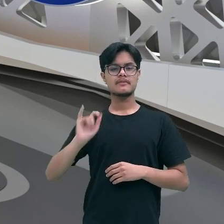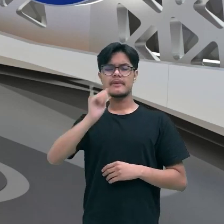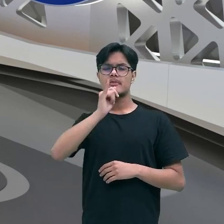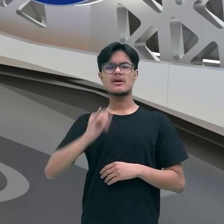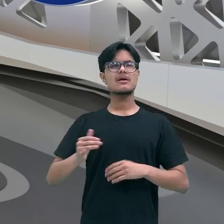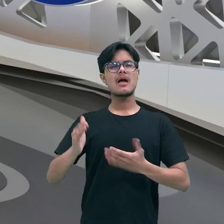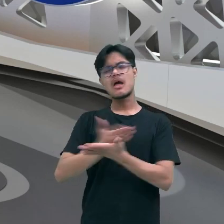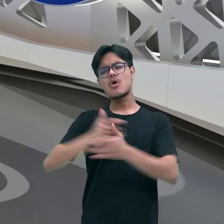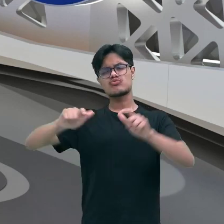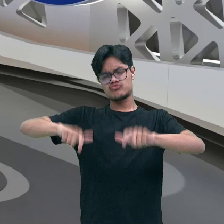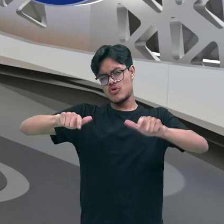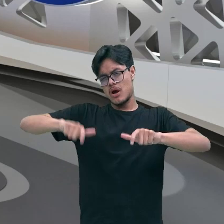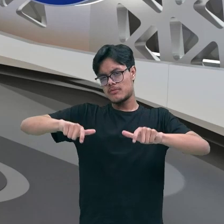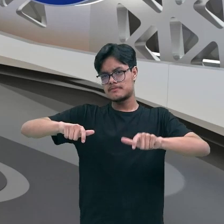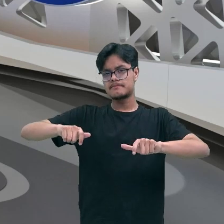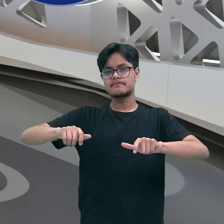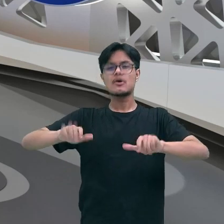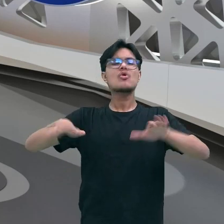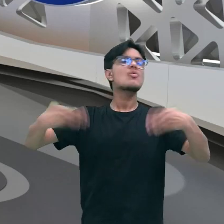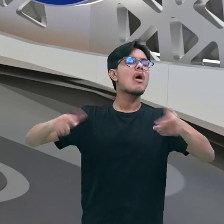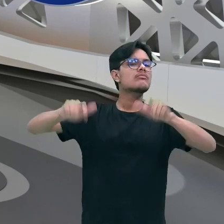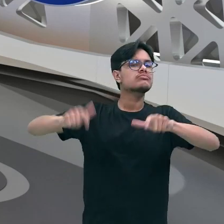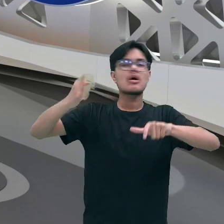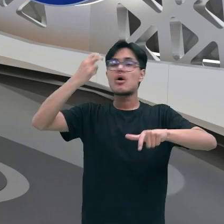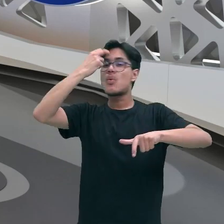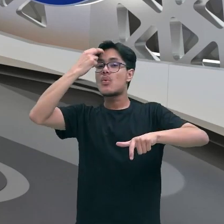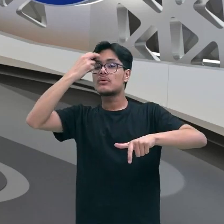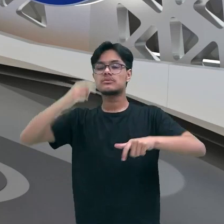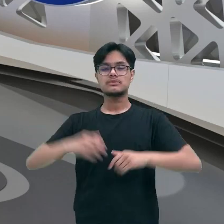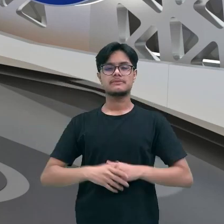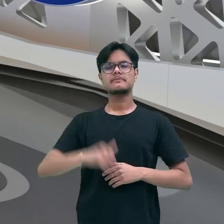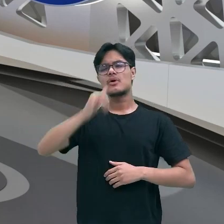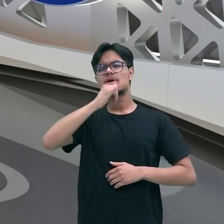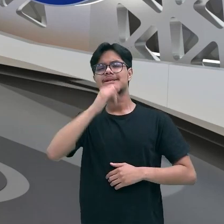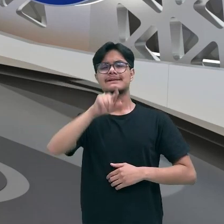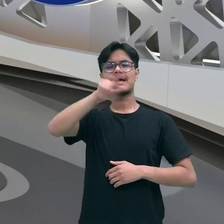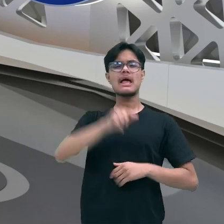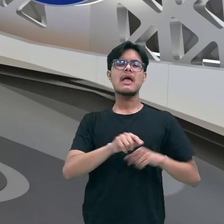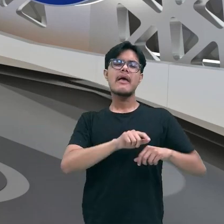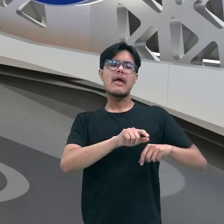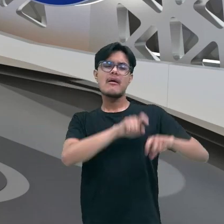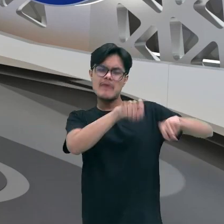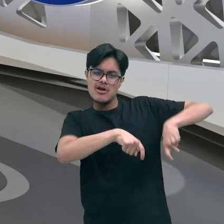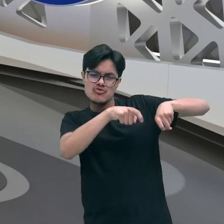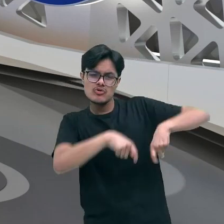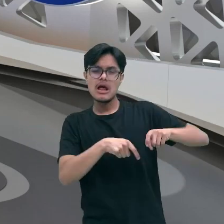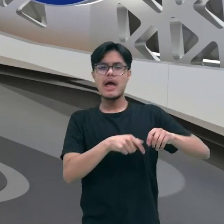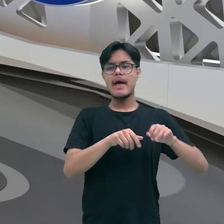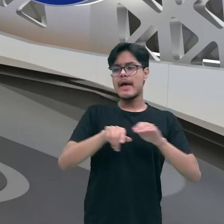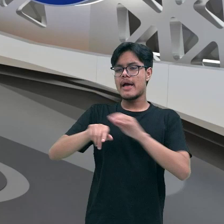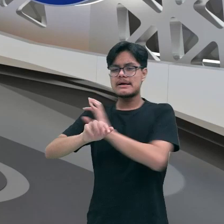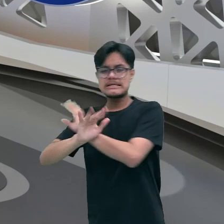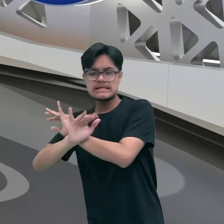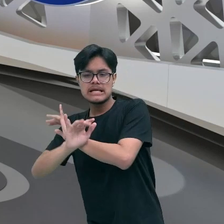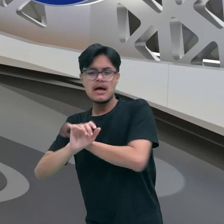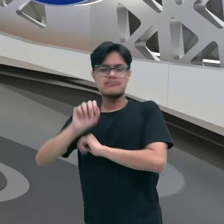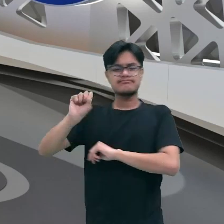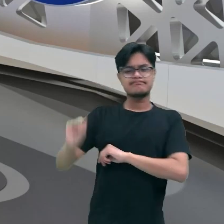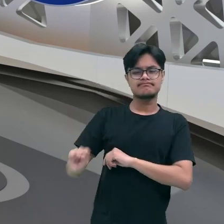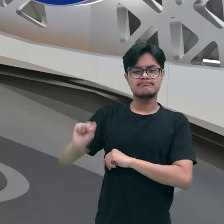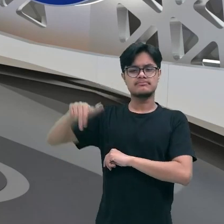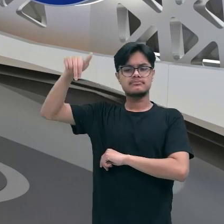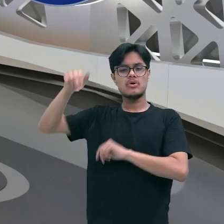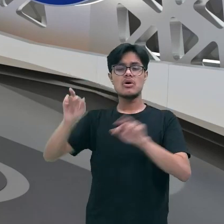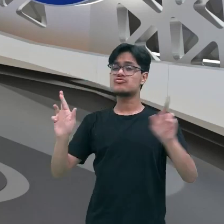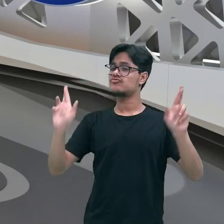você pertence, à cultura que você pertence. Se você está no meio rural, se você está no meio urbano, se você está no norte, se você está no sul, são